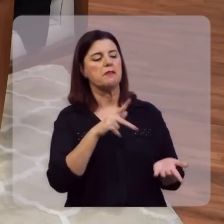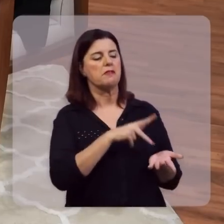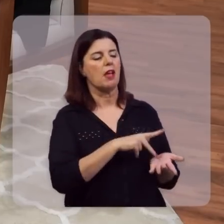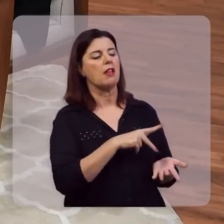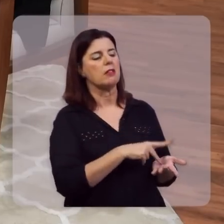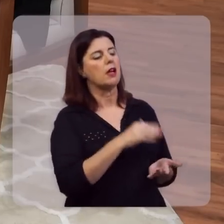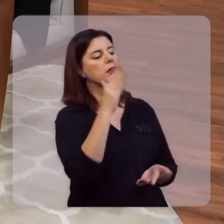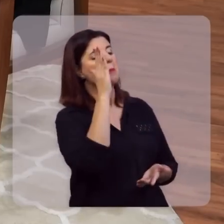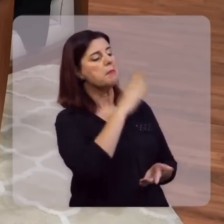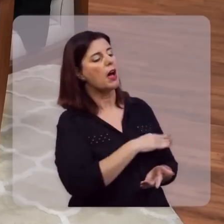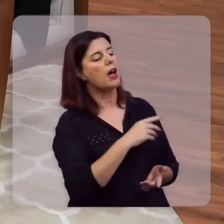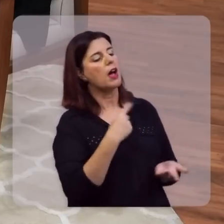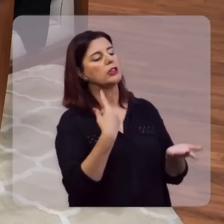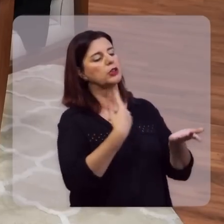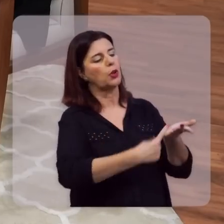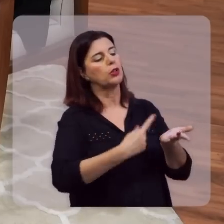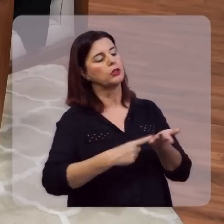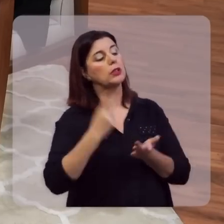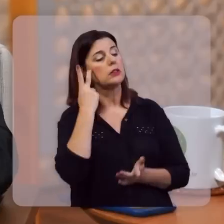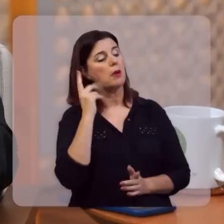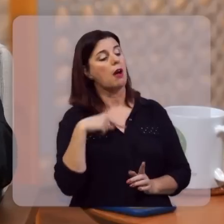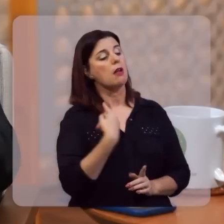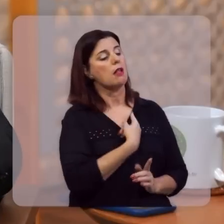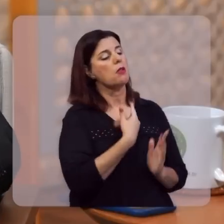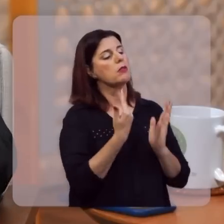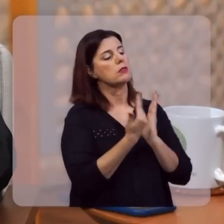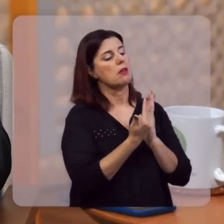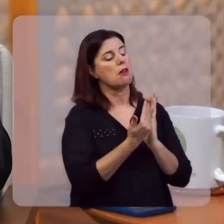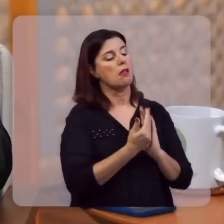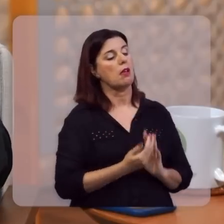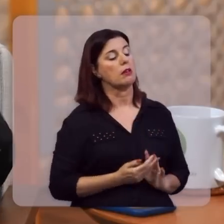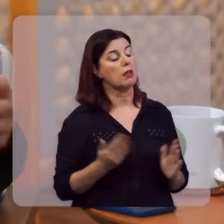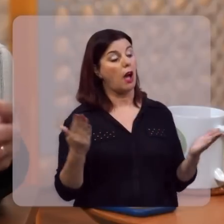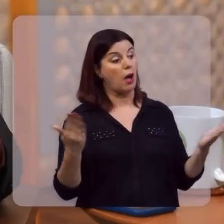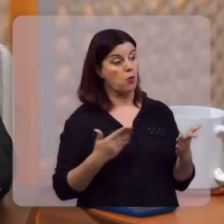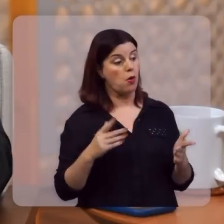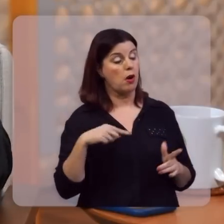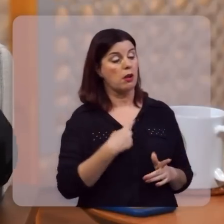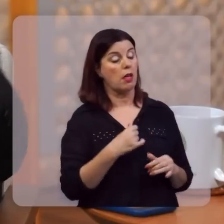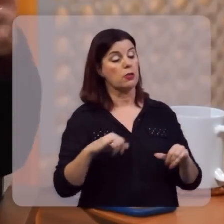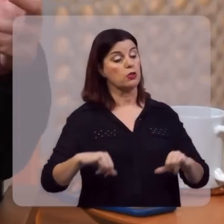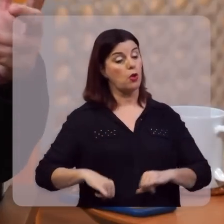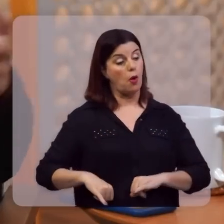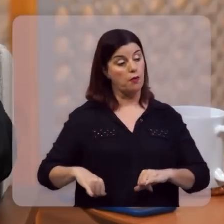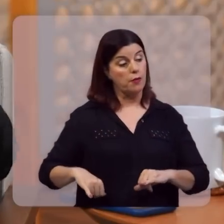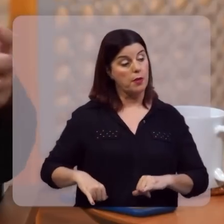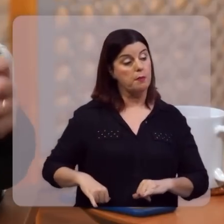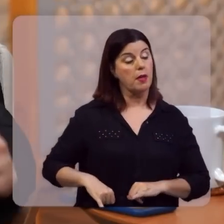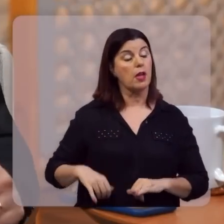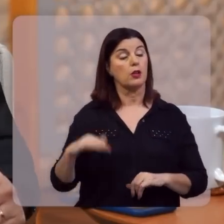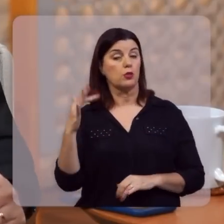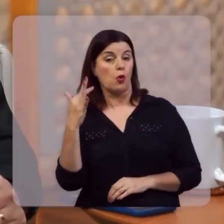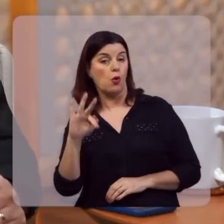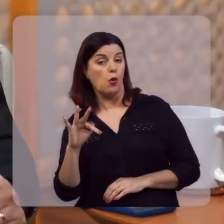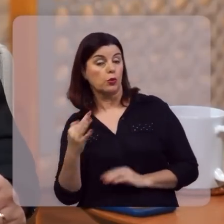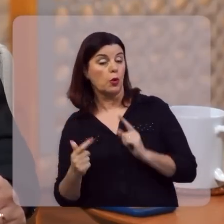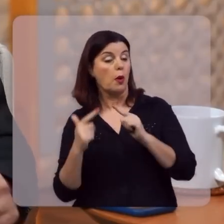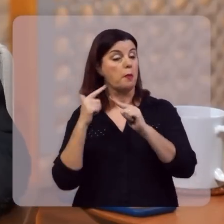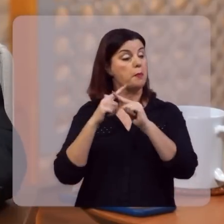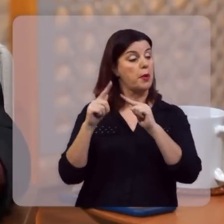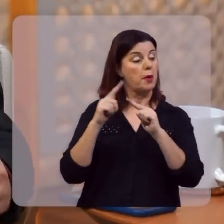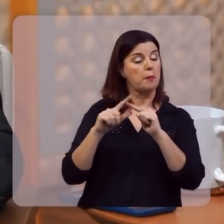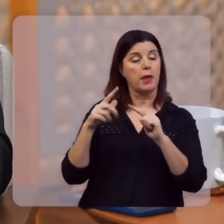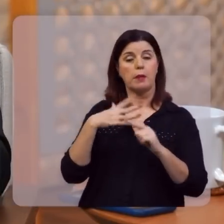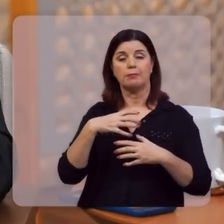fato são más notícias, né? E muitas vezes nós então agora lidamos com a dor, com o sofrimento, com o caos estabelecido